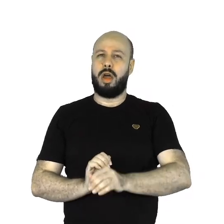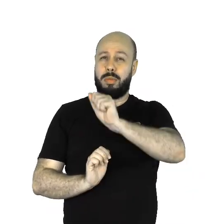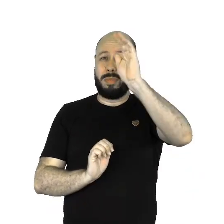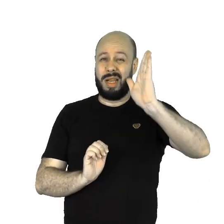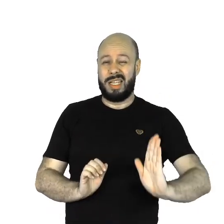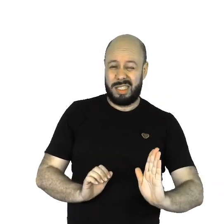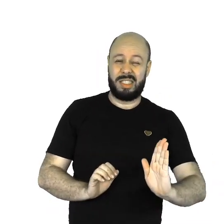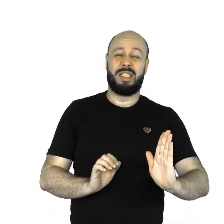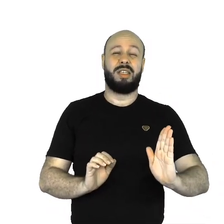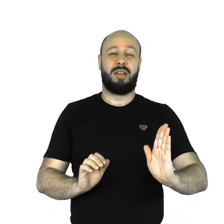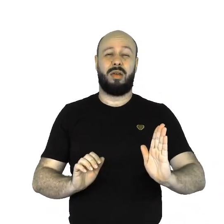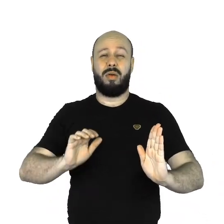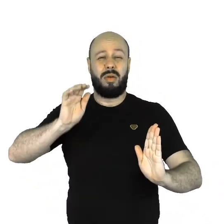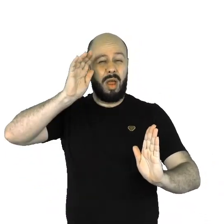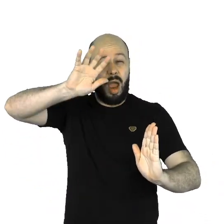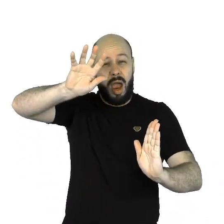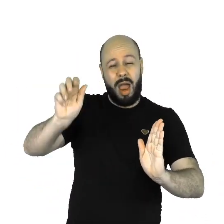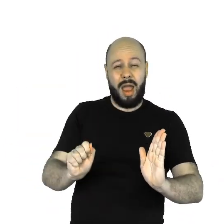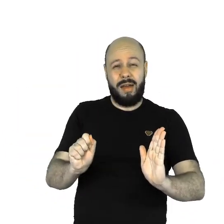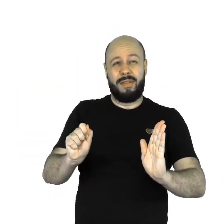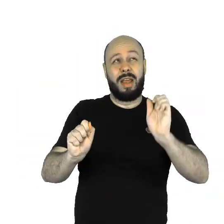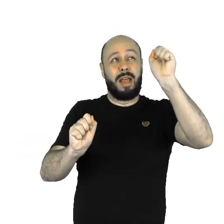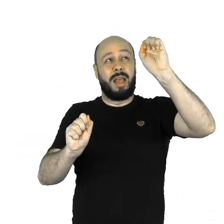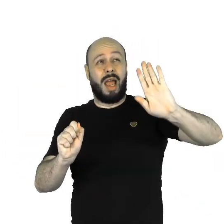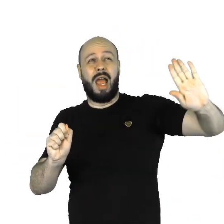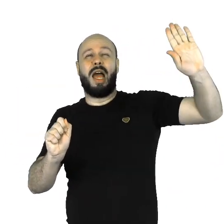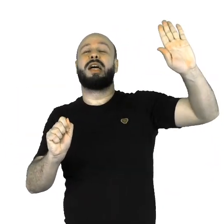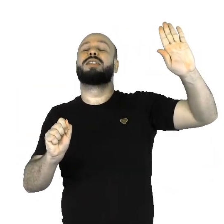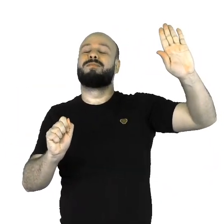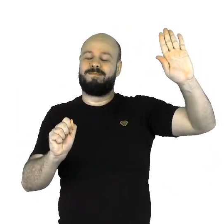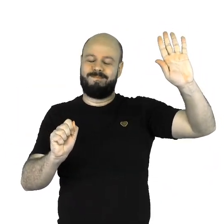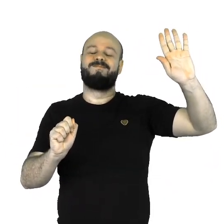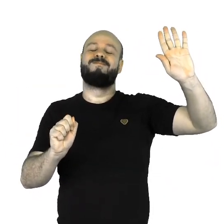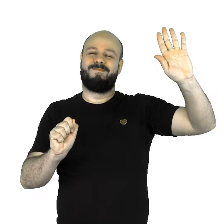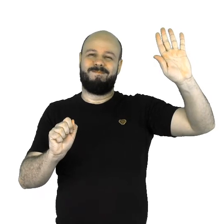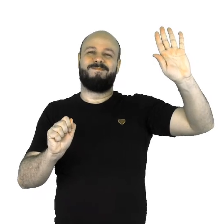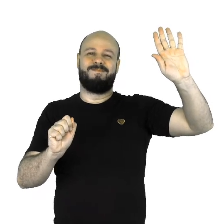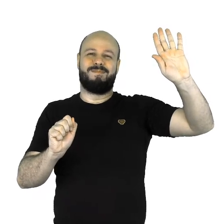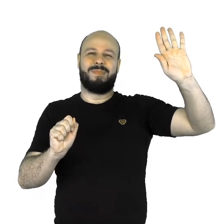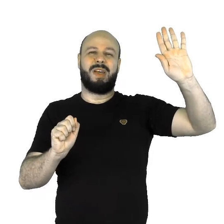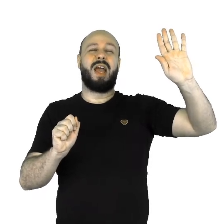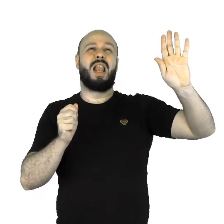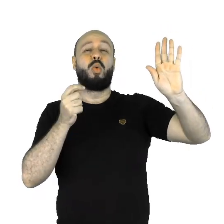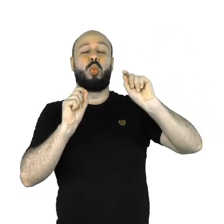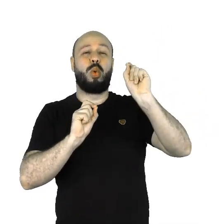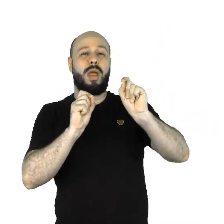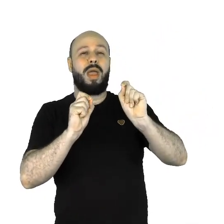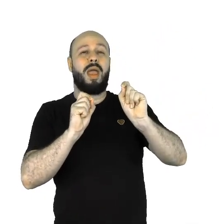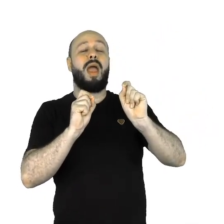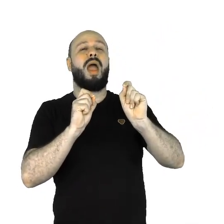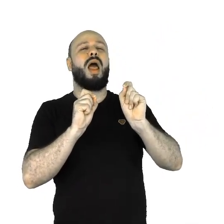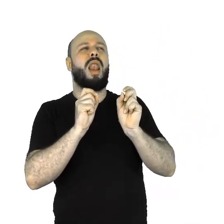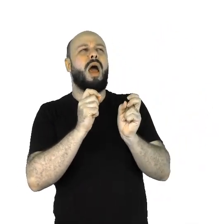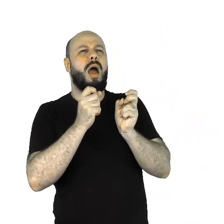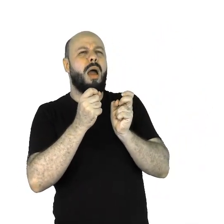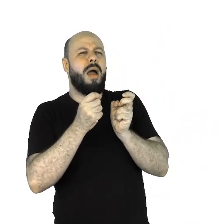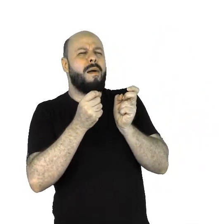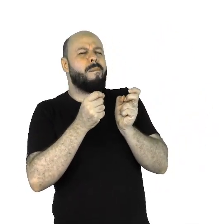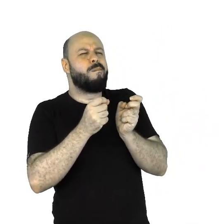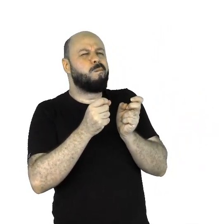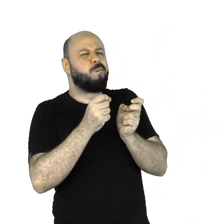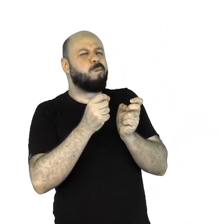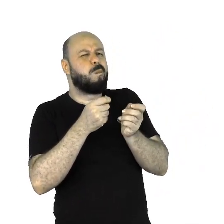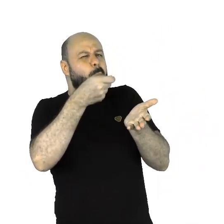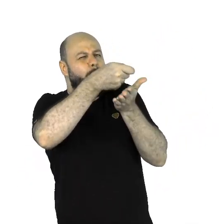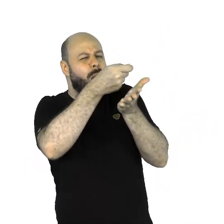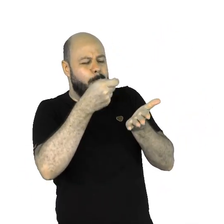ela importa tantos produtos, tá? Agrícolas. E ela acaba mandando para a gente e para